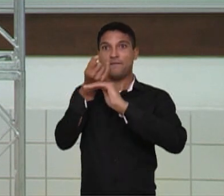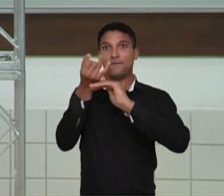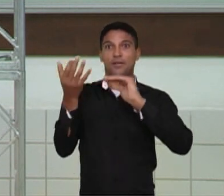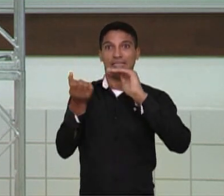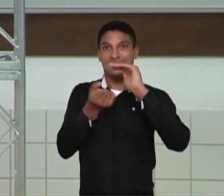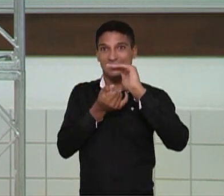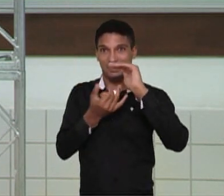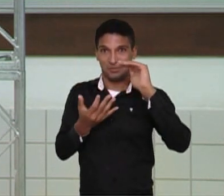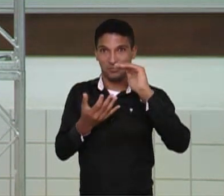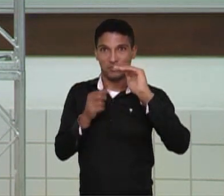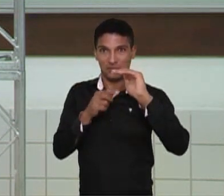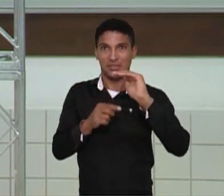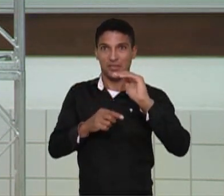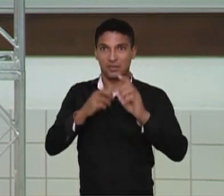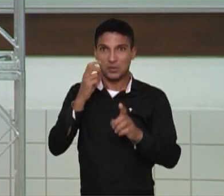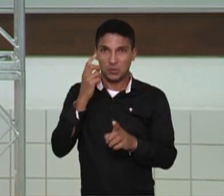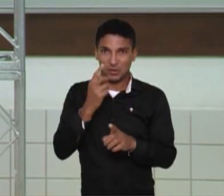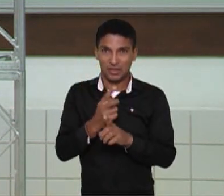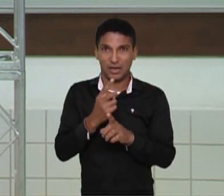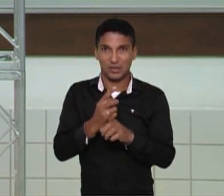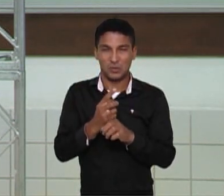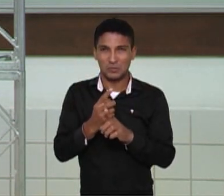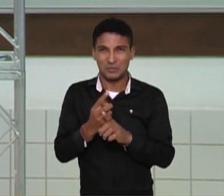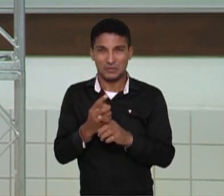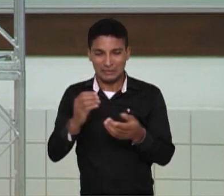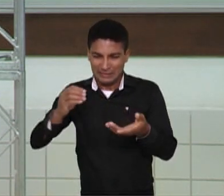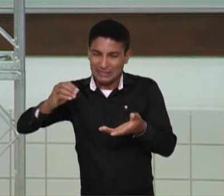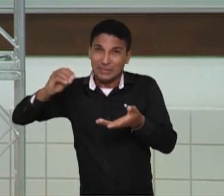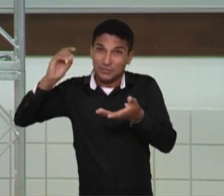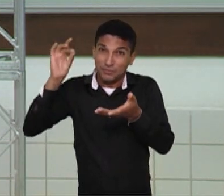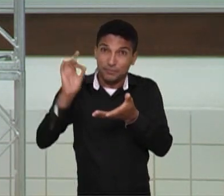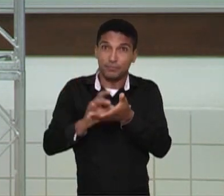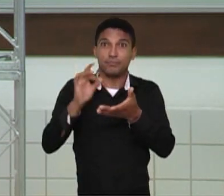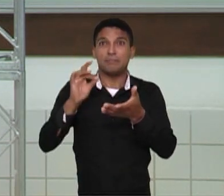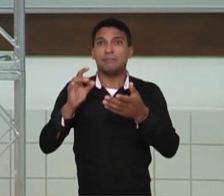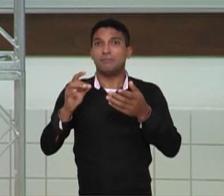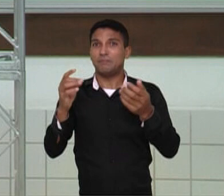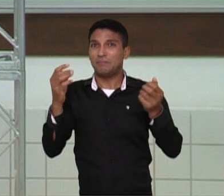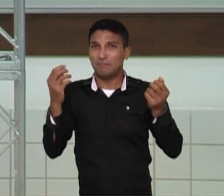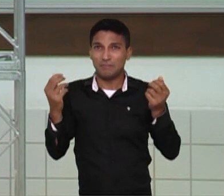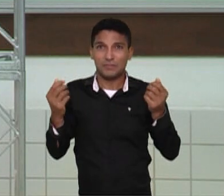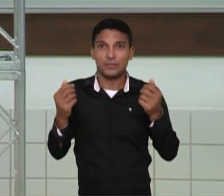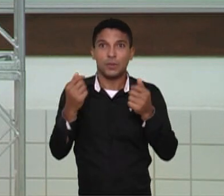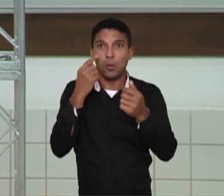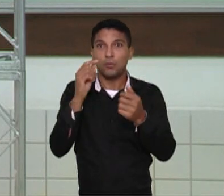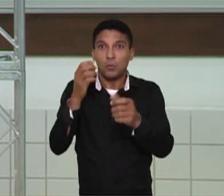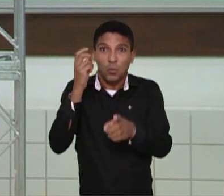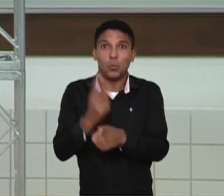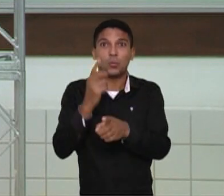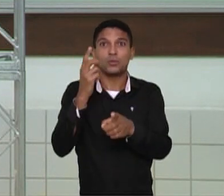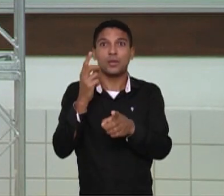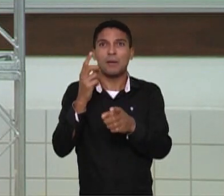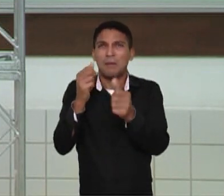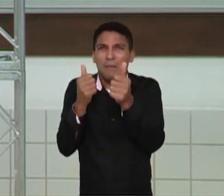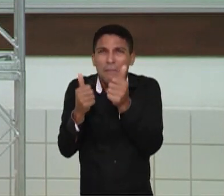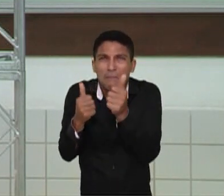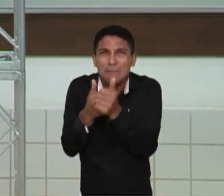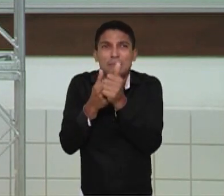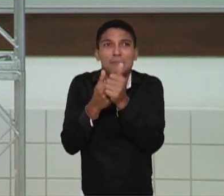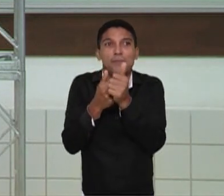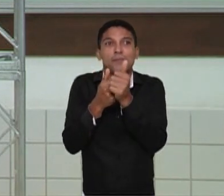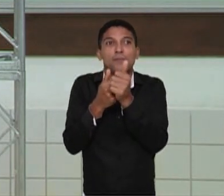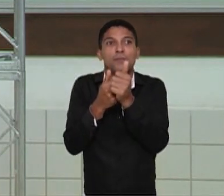esse número, tá bom? Alguns matemáticos tentaram alguma aproximação ali, o que chega mais perto é Arquimedes,